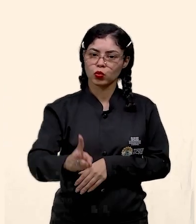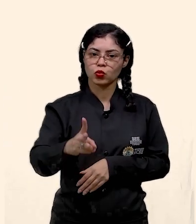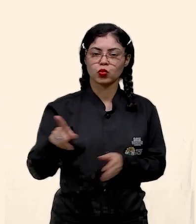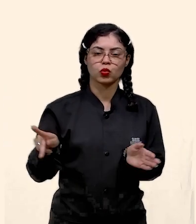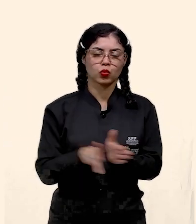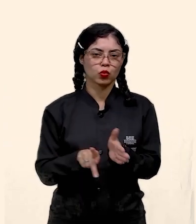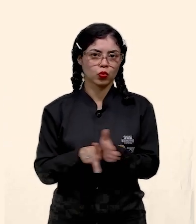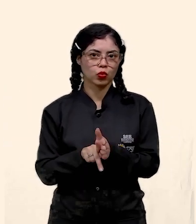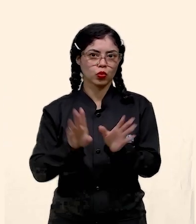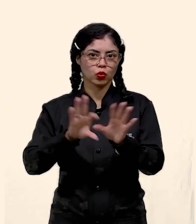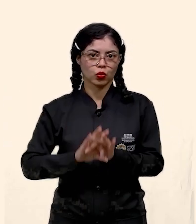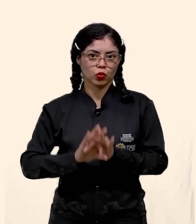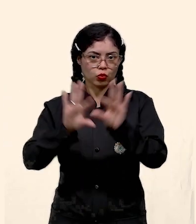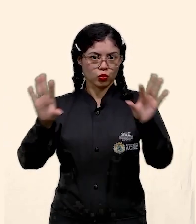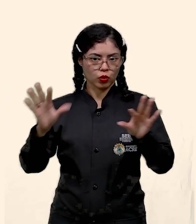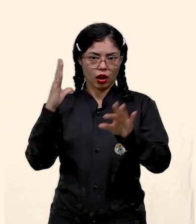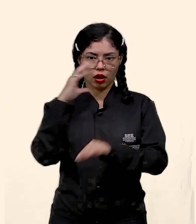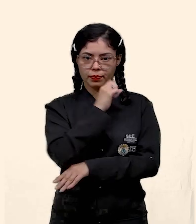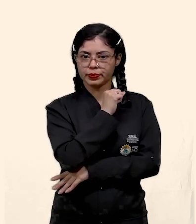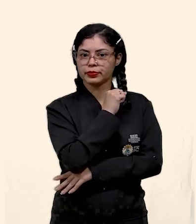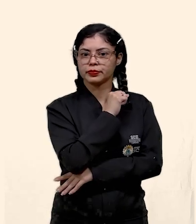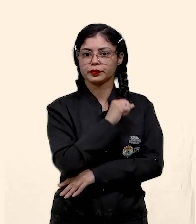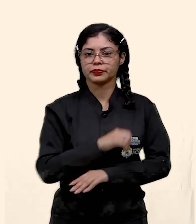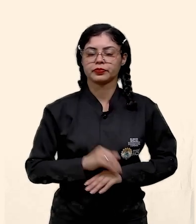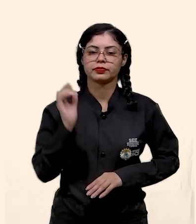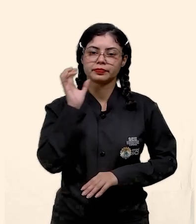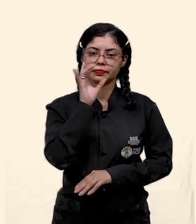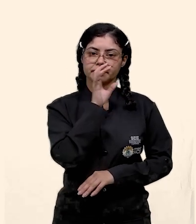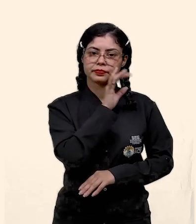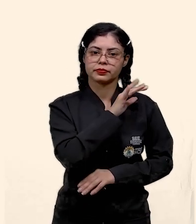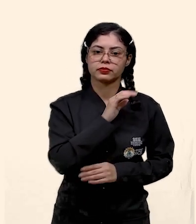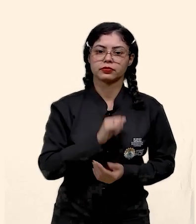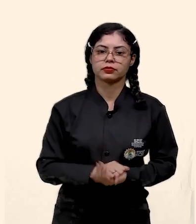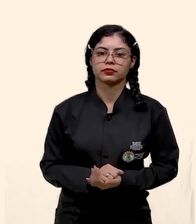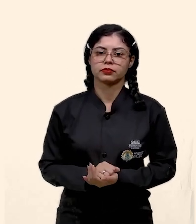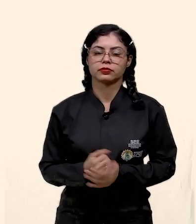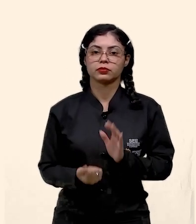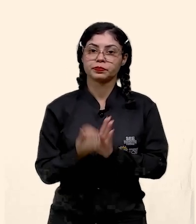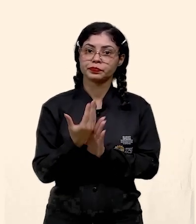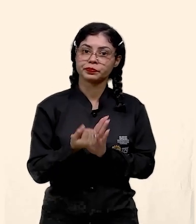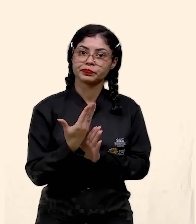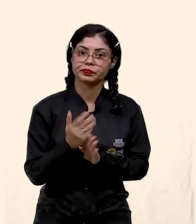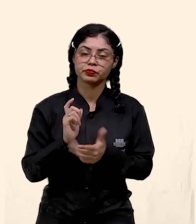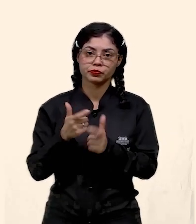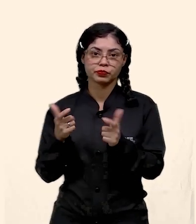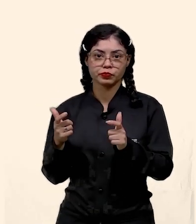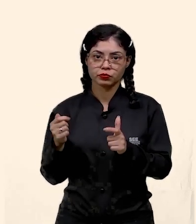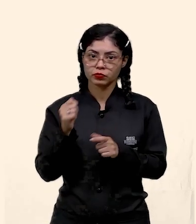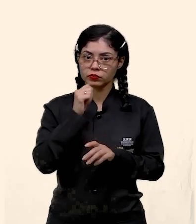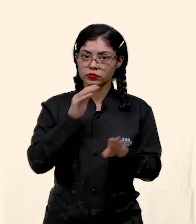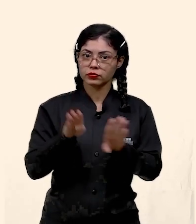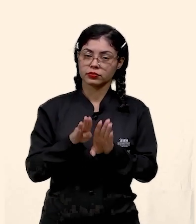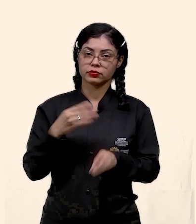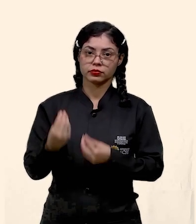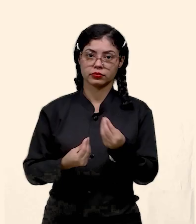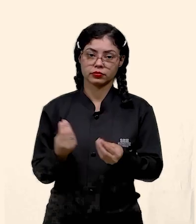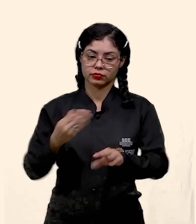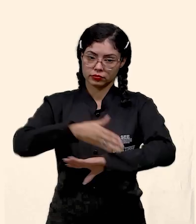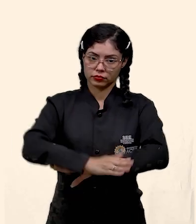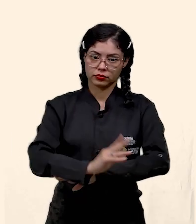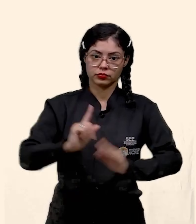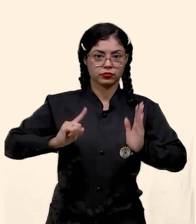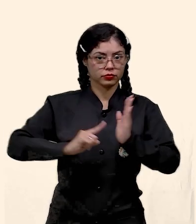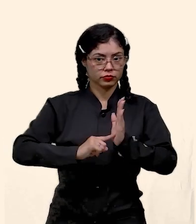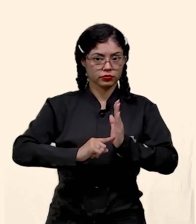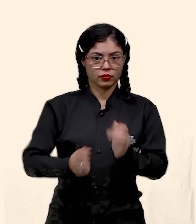uma liberação imediata de calor. E esse calor gerado, ele é tão grande, né, que essa mistura vai entrar em